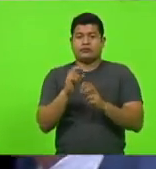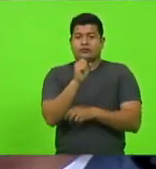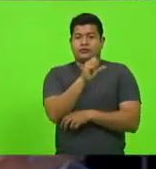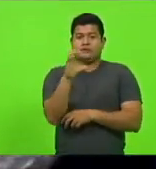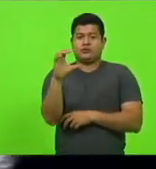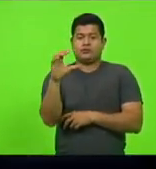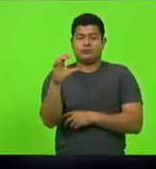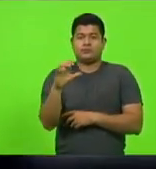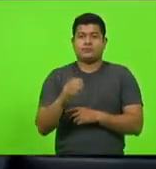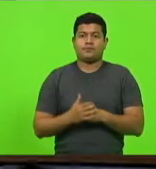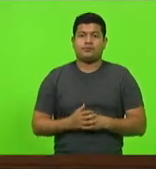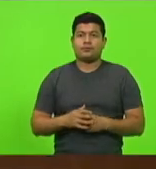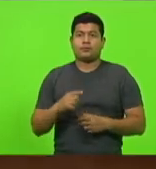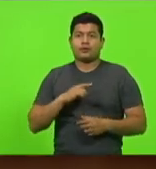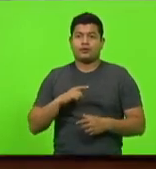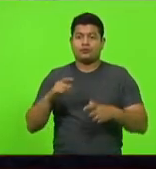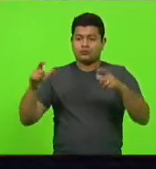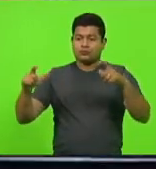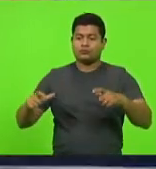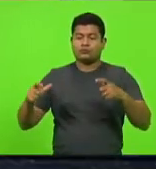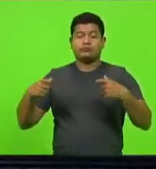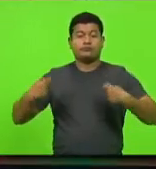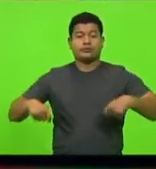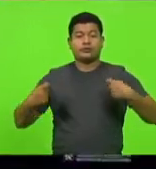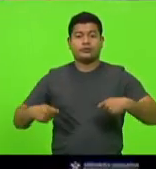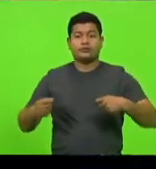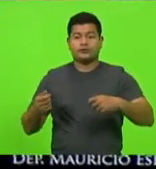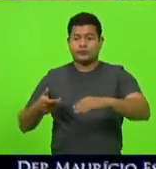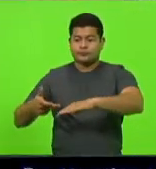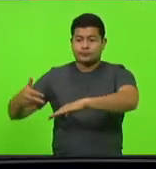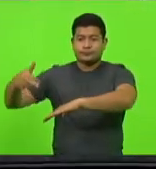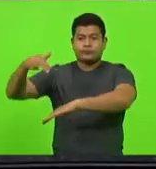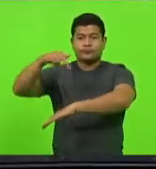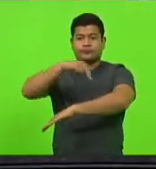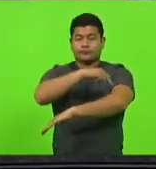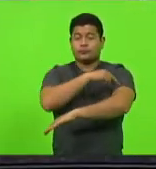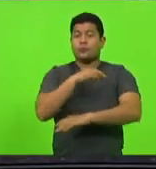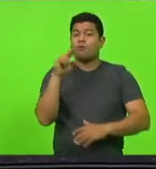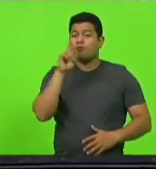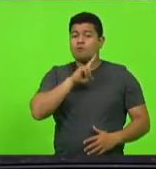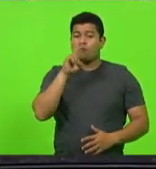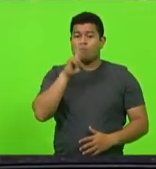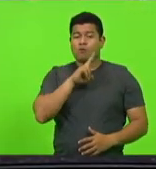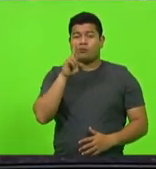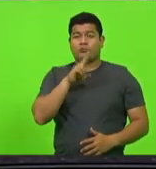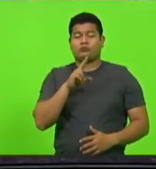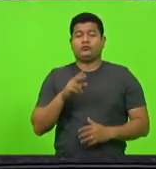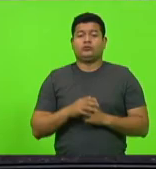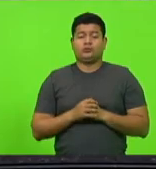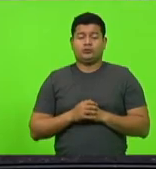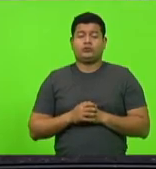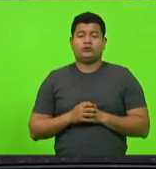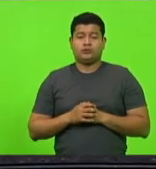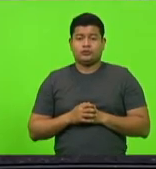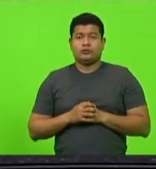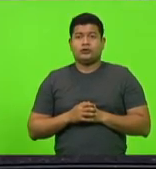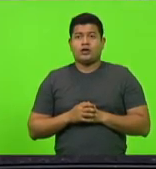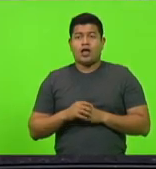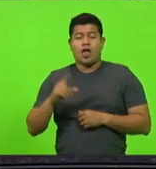um local onde nós precisamos de uma passarela urgente, que é